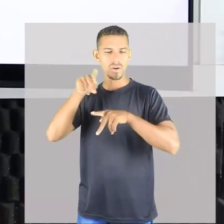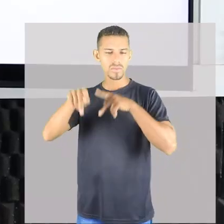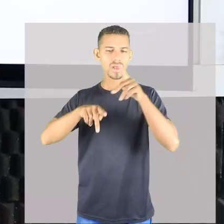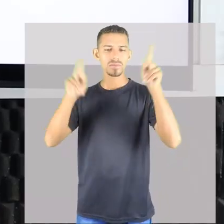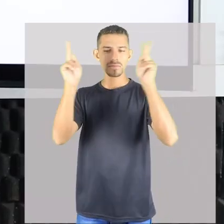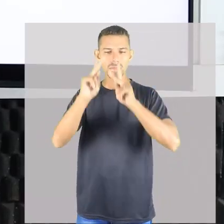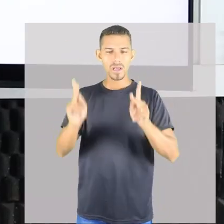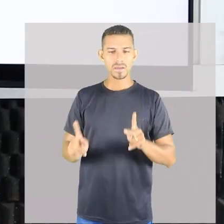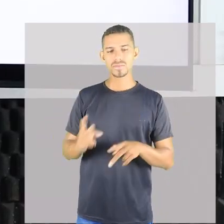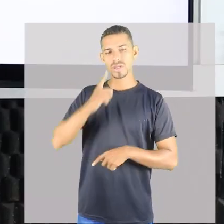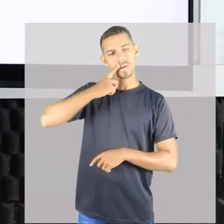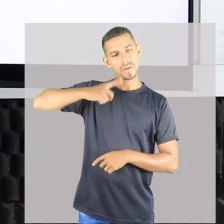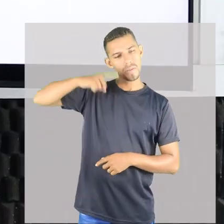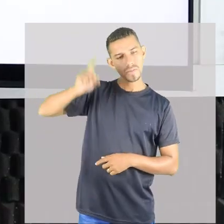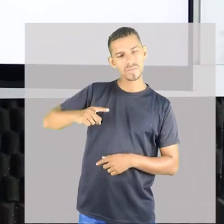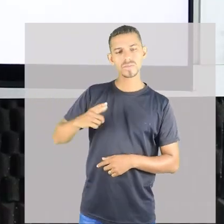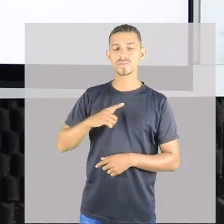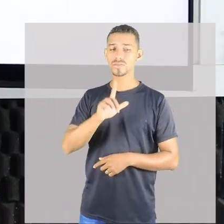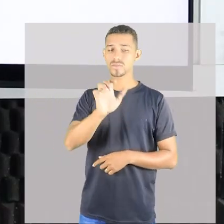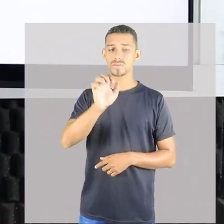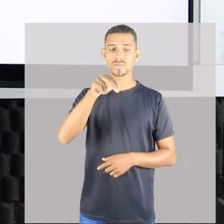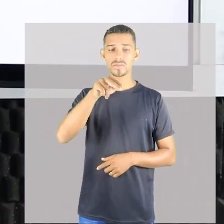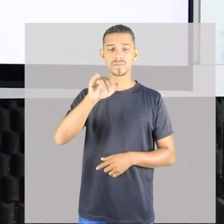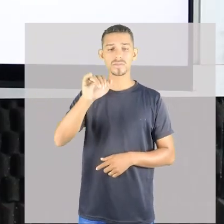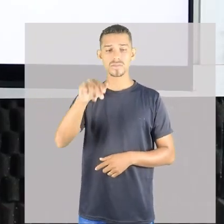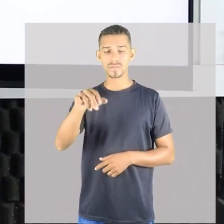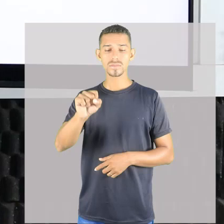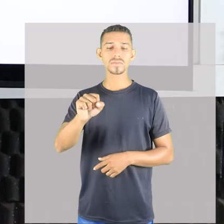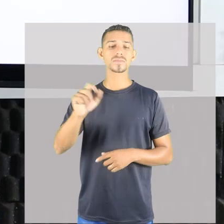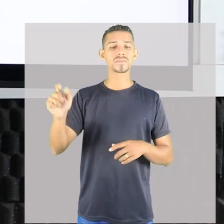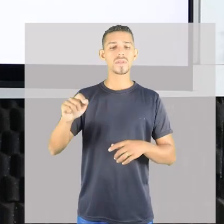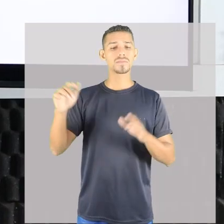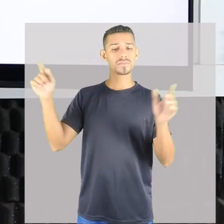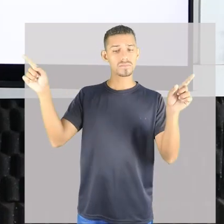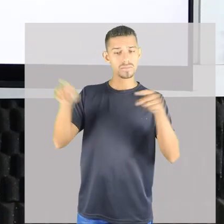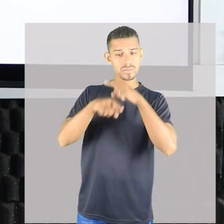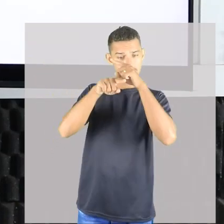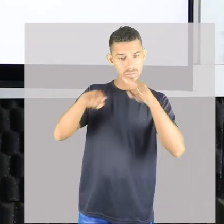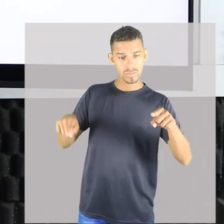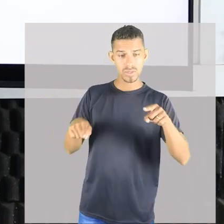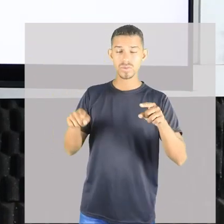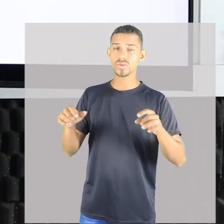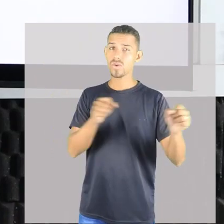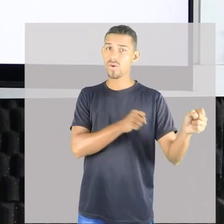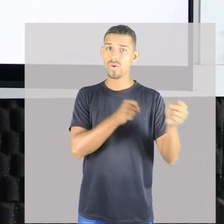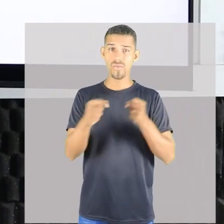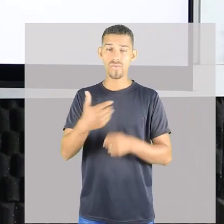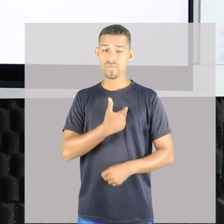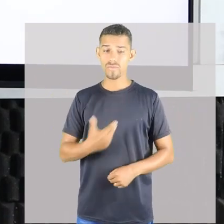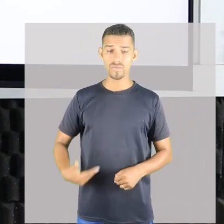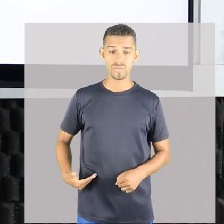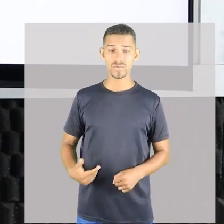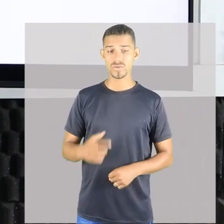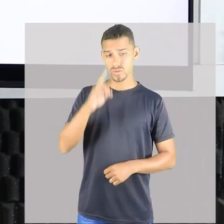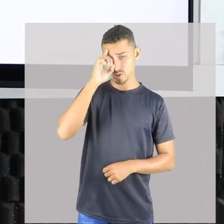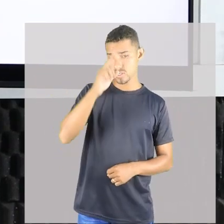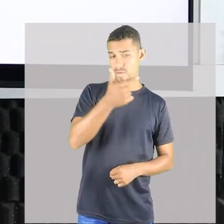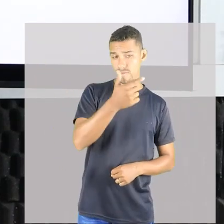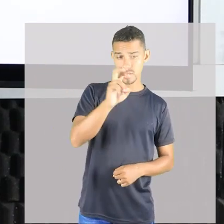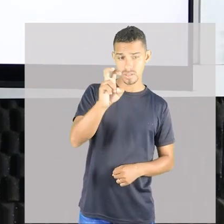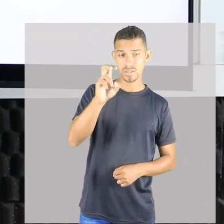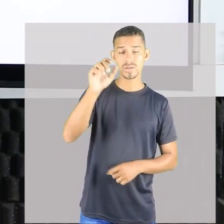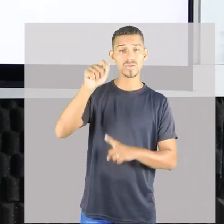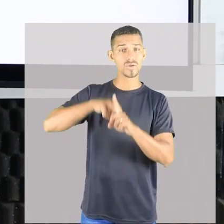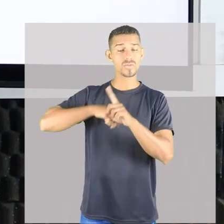Rússia. Lenin propõe ao Partido Bolchevique a derrubada do governo provisório e a tomada do poder. Em 25 de outubro de